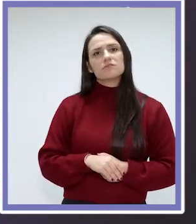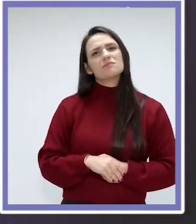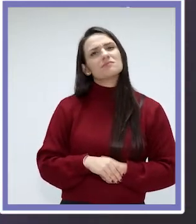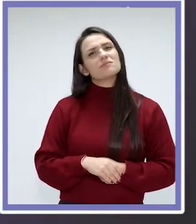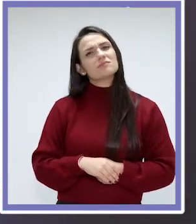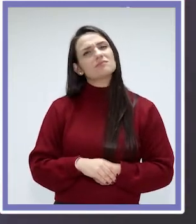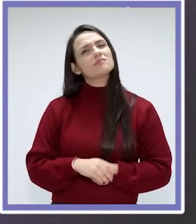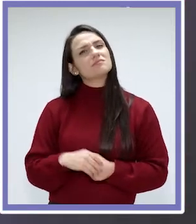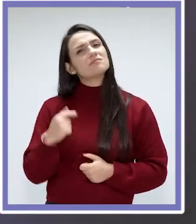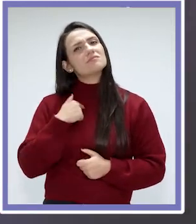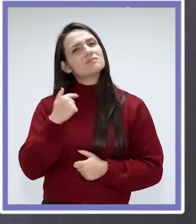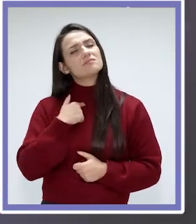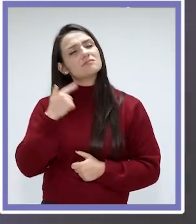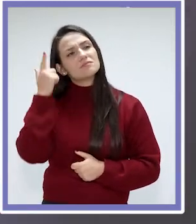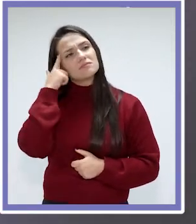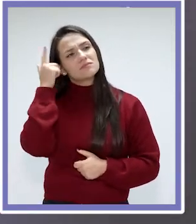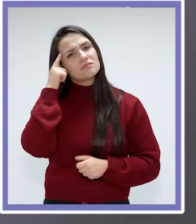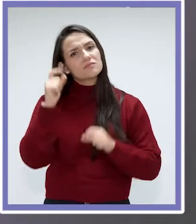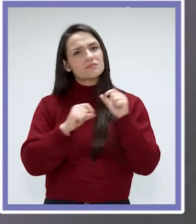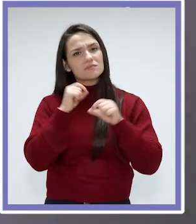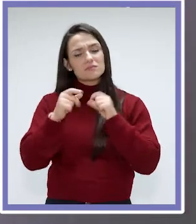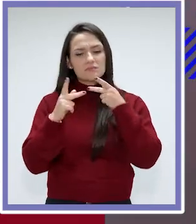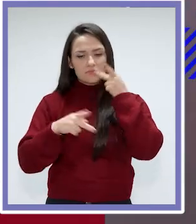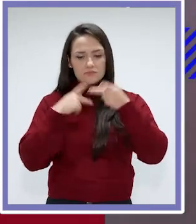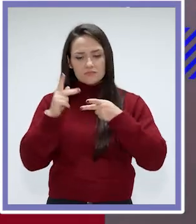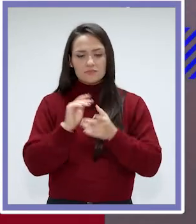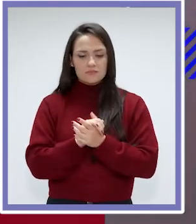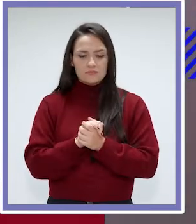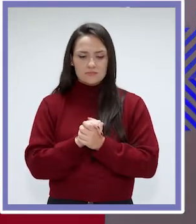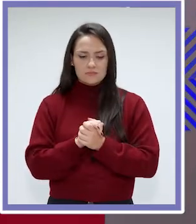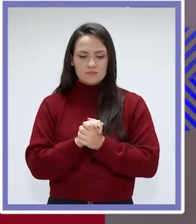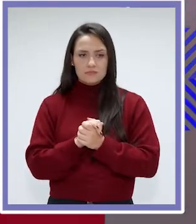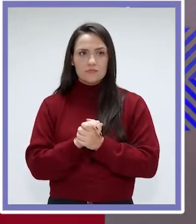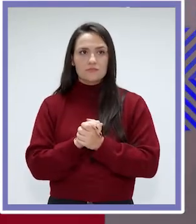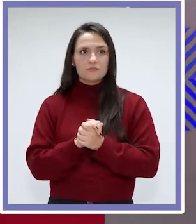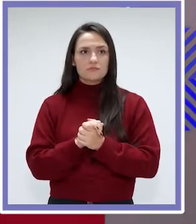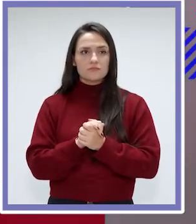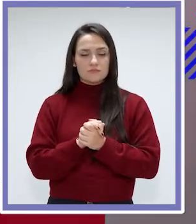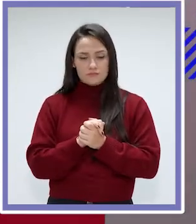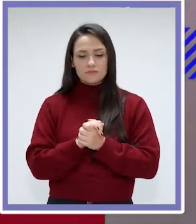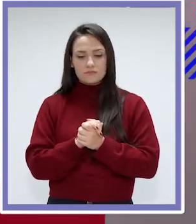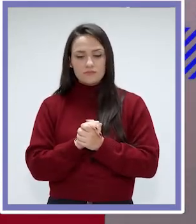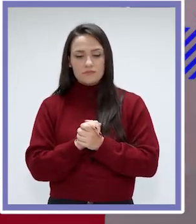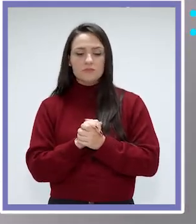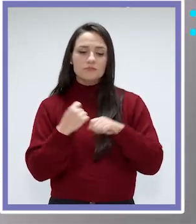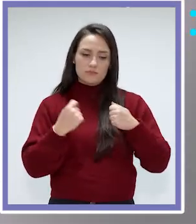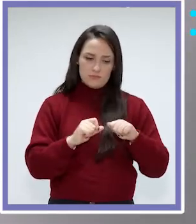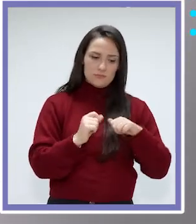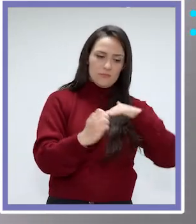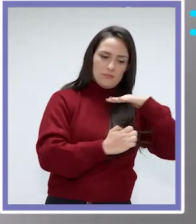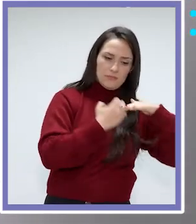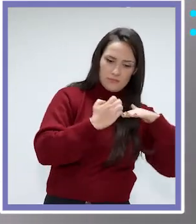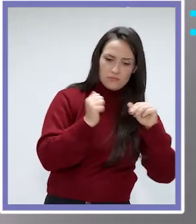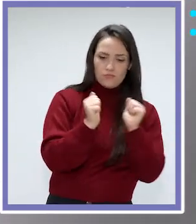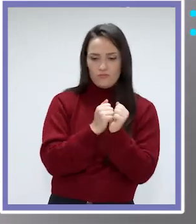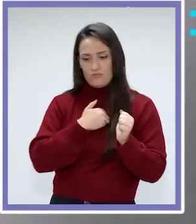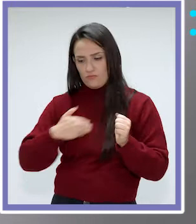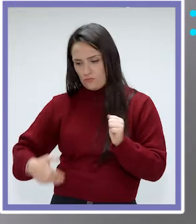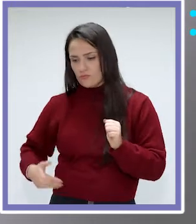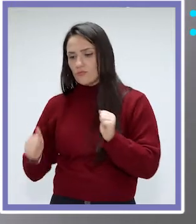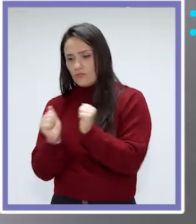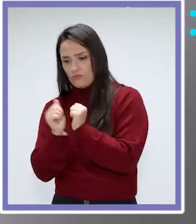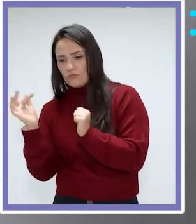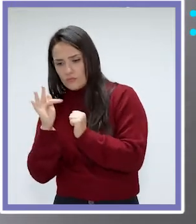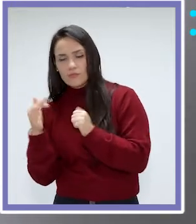aliado, né? Acho que a ideia é que nós estamos falando aqui de uma tríplice hélice, né? Governo, setor empresarial e universidades, tudo em prol desse grande